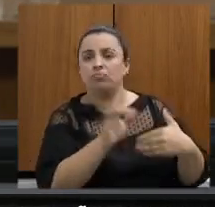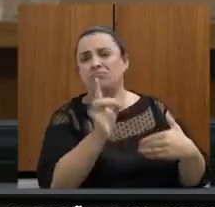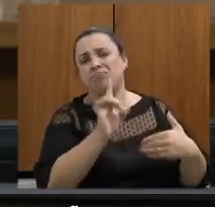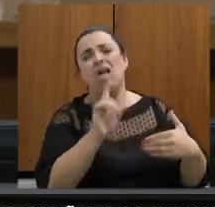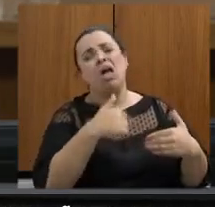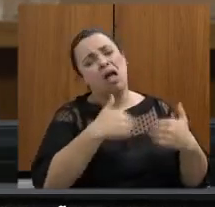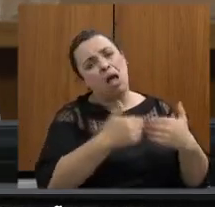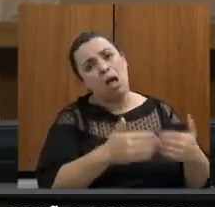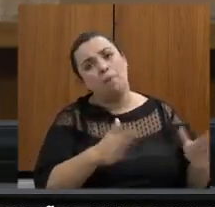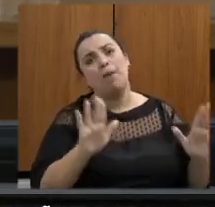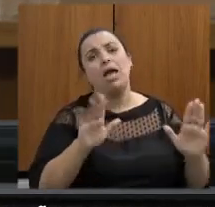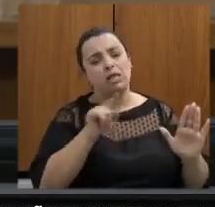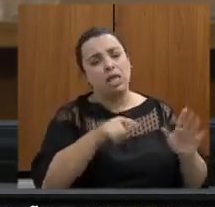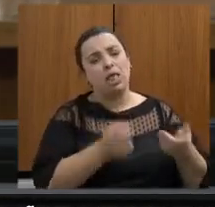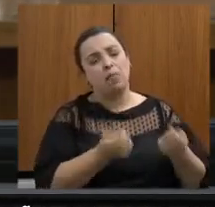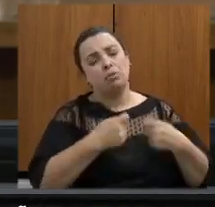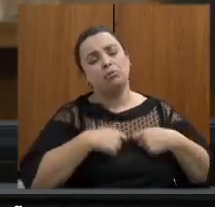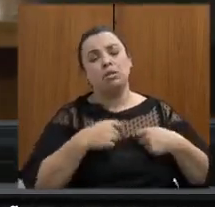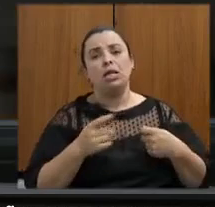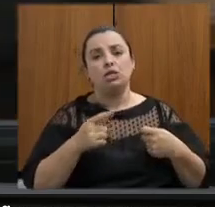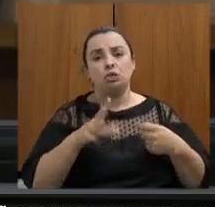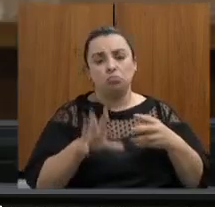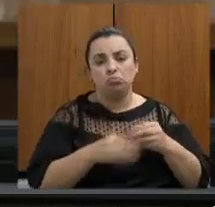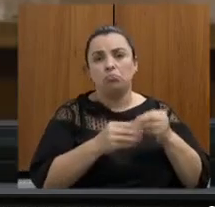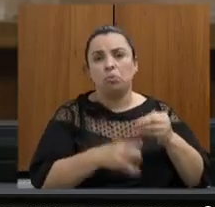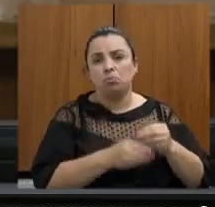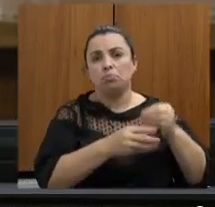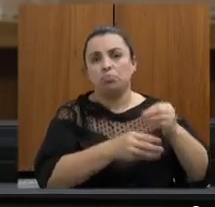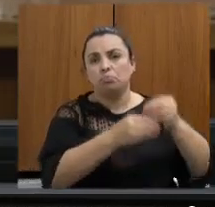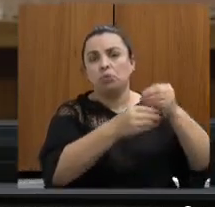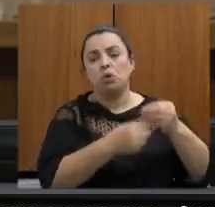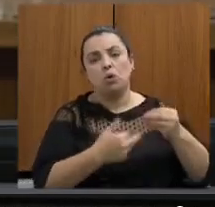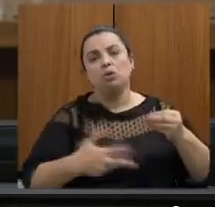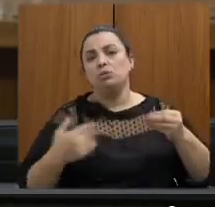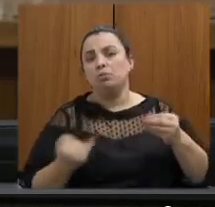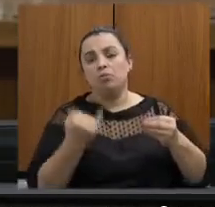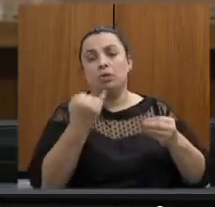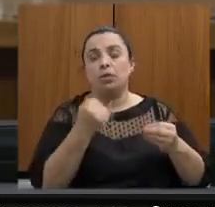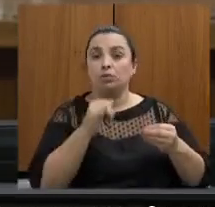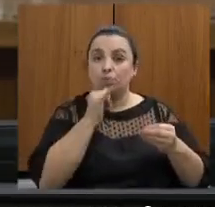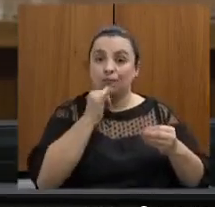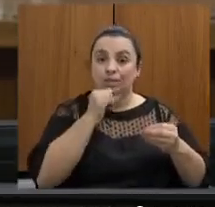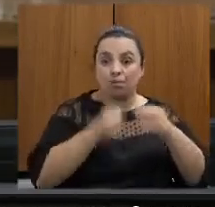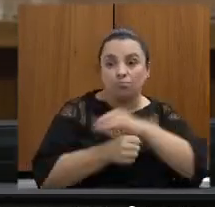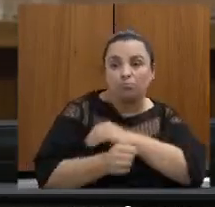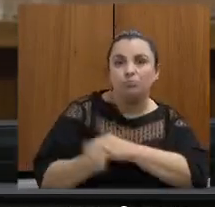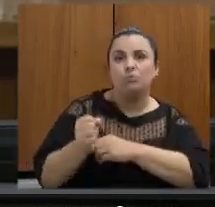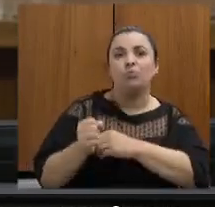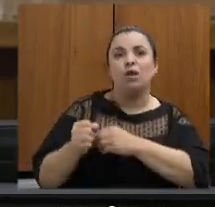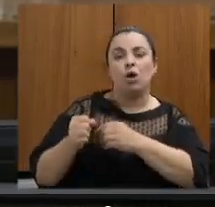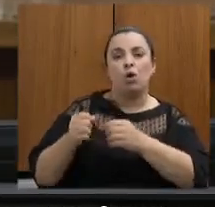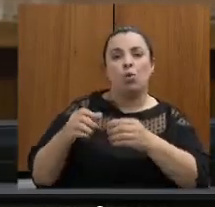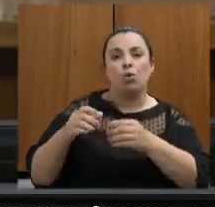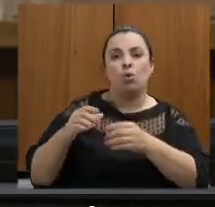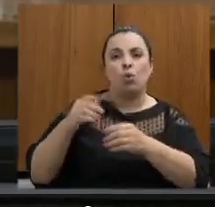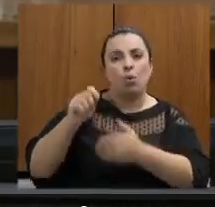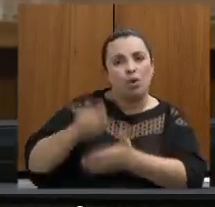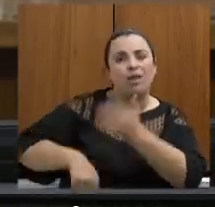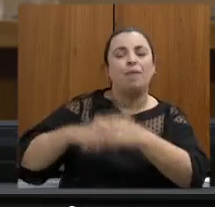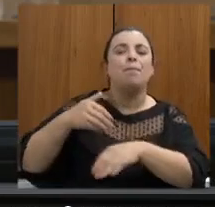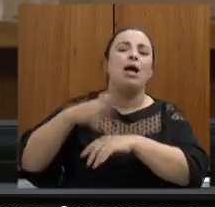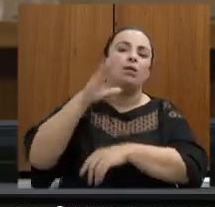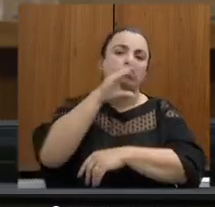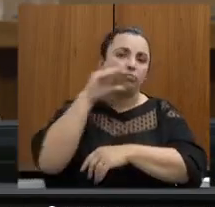essa permissão para que a gente é de fato faz isso aí composições importantes força de trabalho como Deputado bem mencionou só